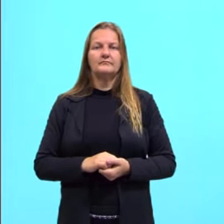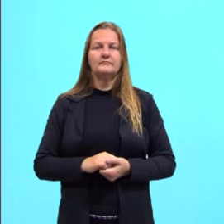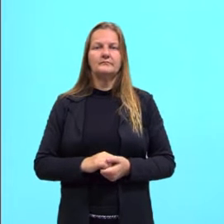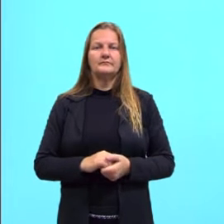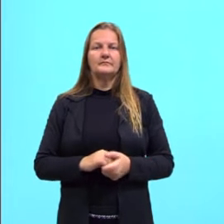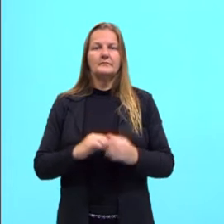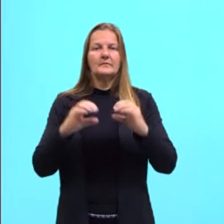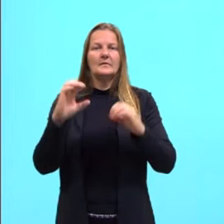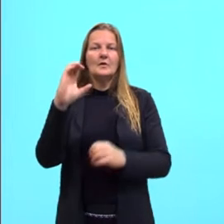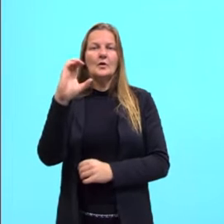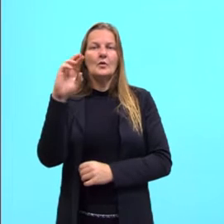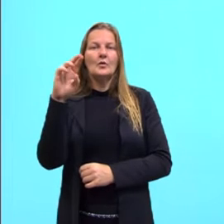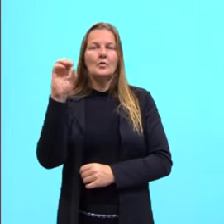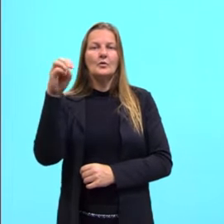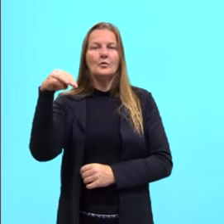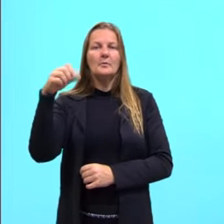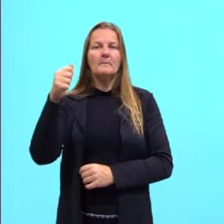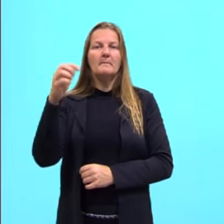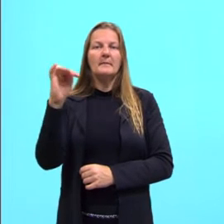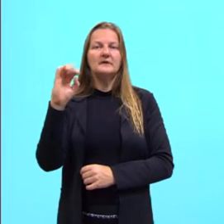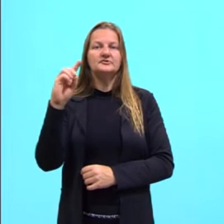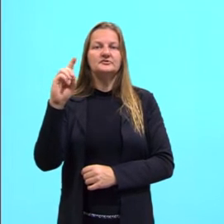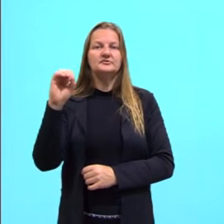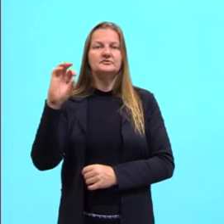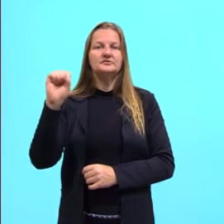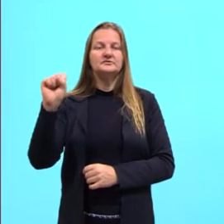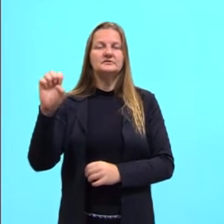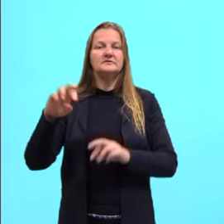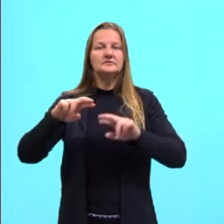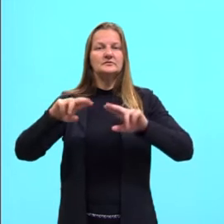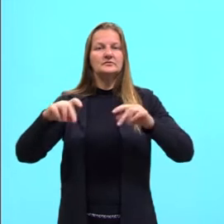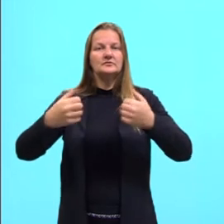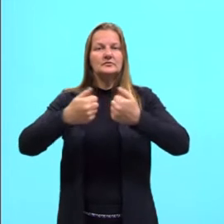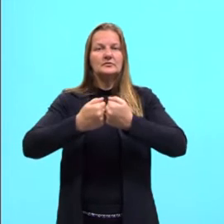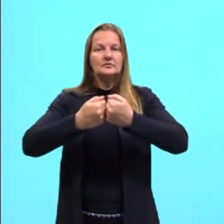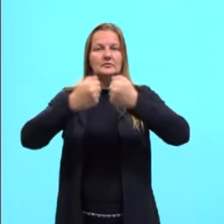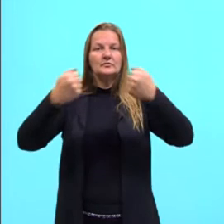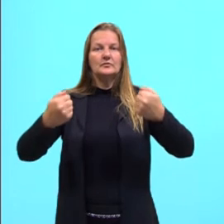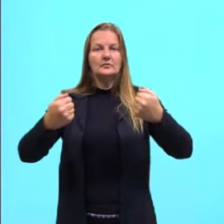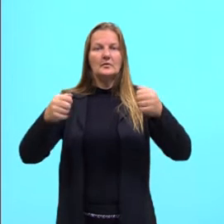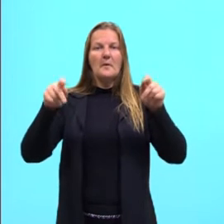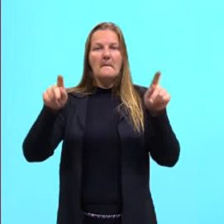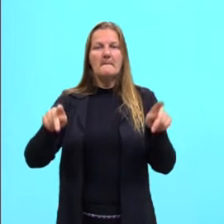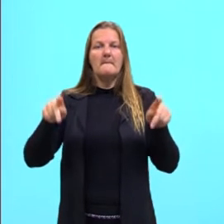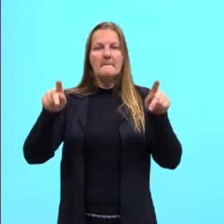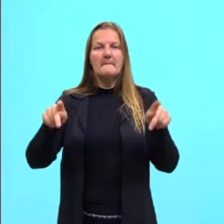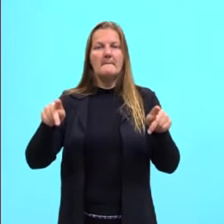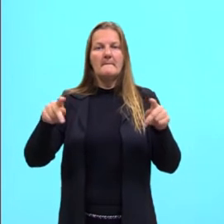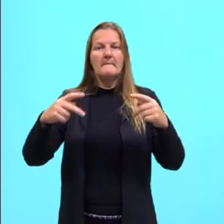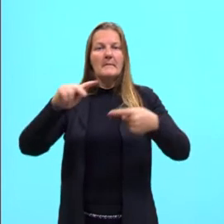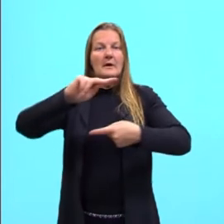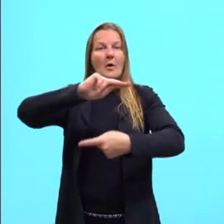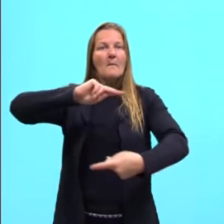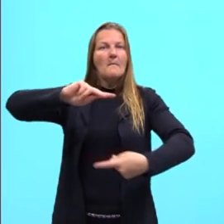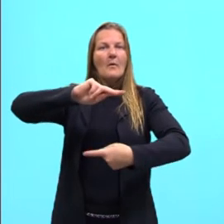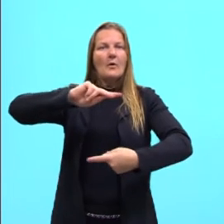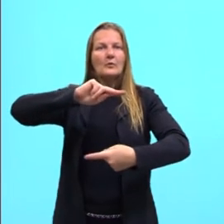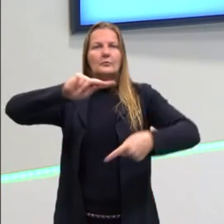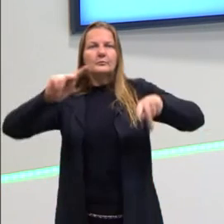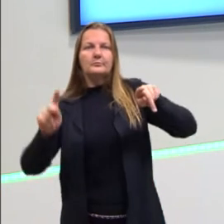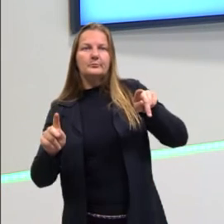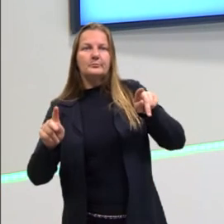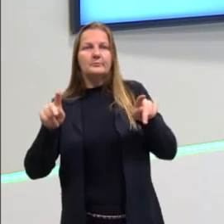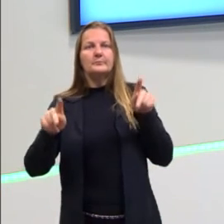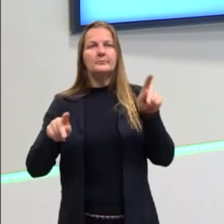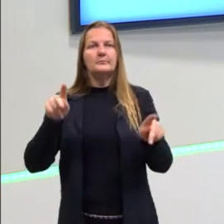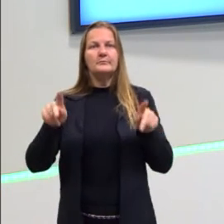cromátides-irmãs separam-se e movem-se para pólos opostos além de se separar elas vão